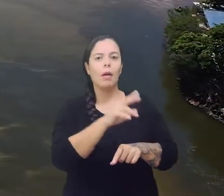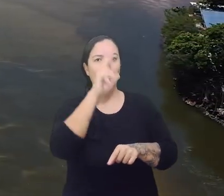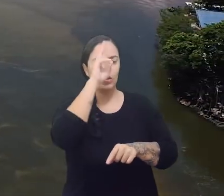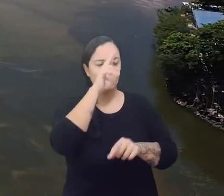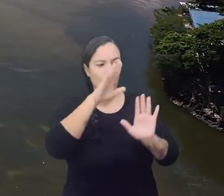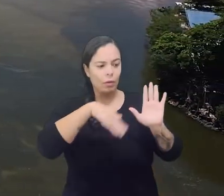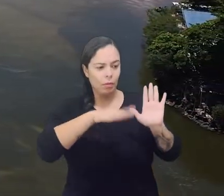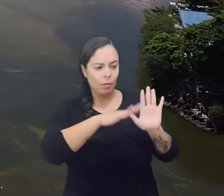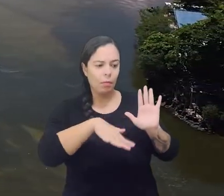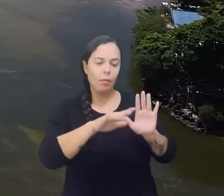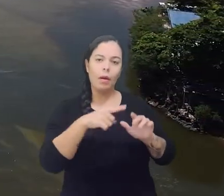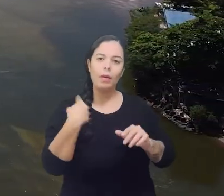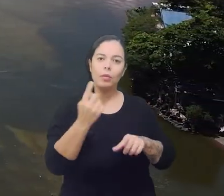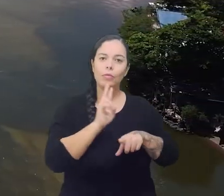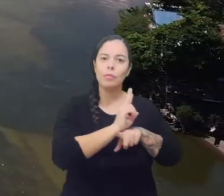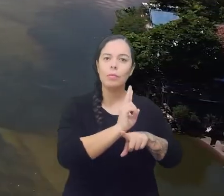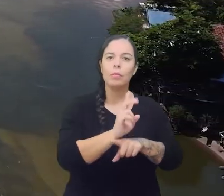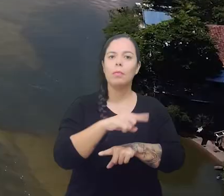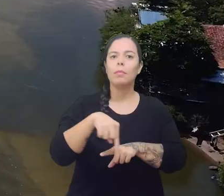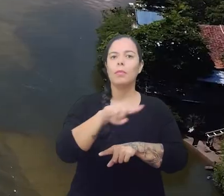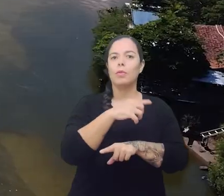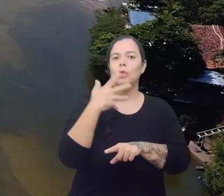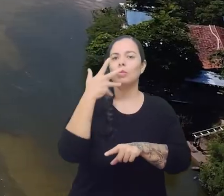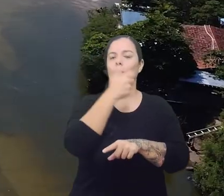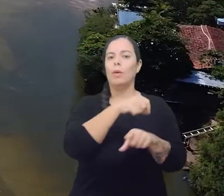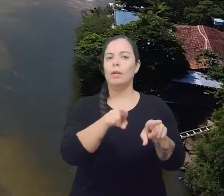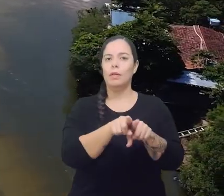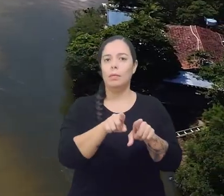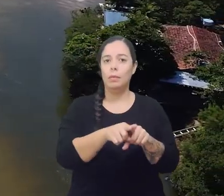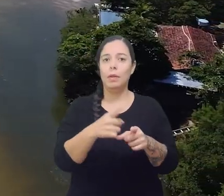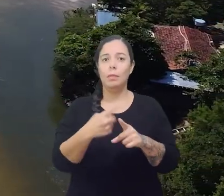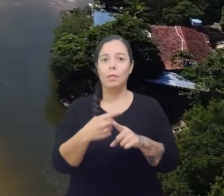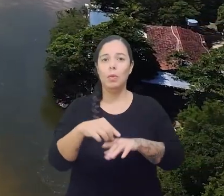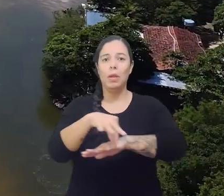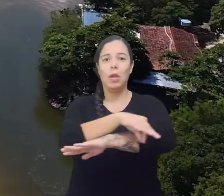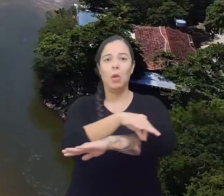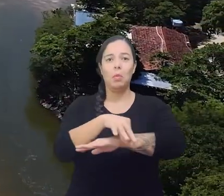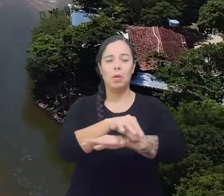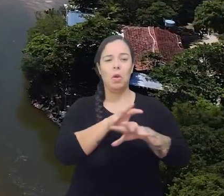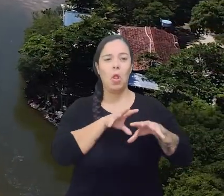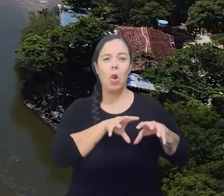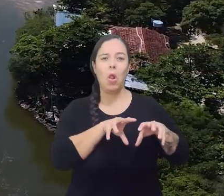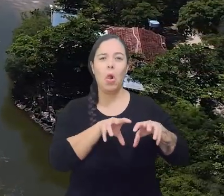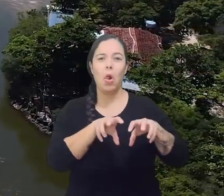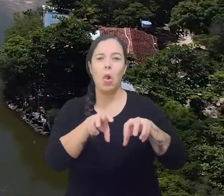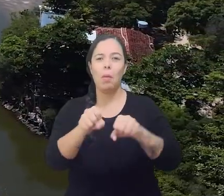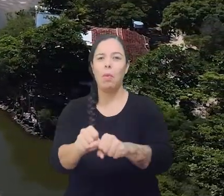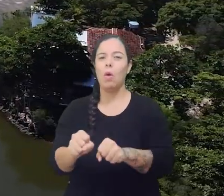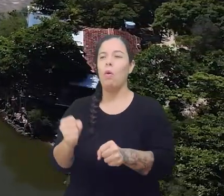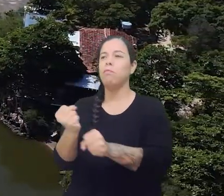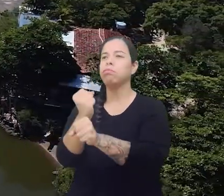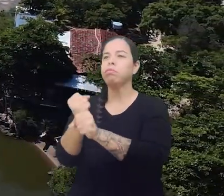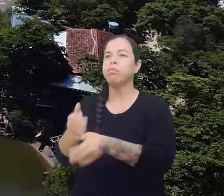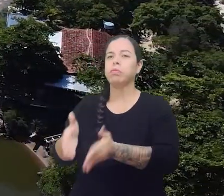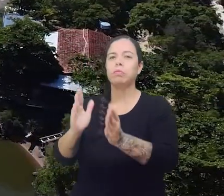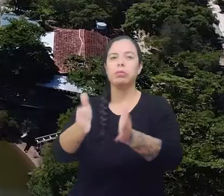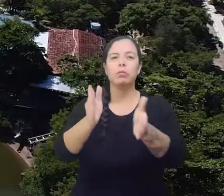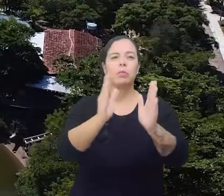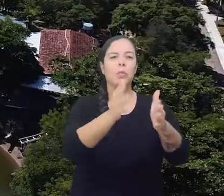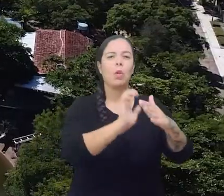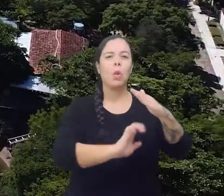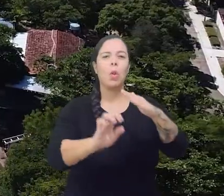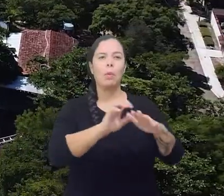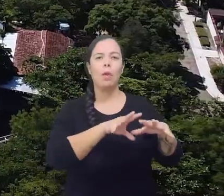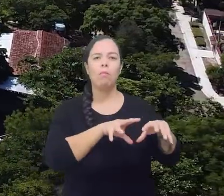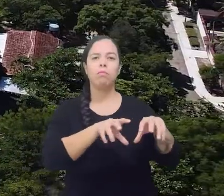e não deixar que esse urbanismo voraz, né, das construtoras atropelando o tempo todo o que existe,